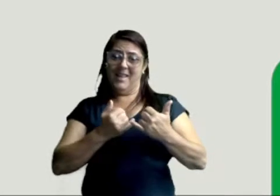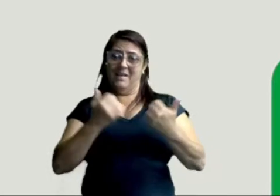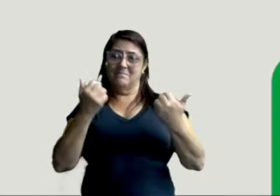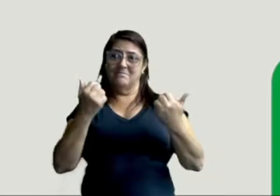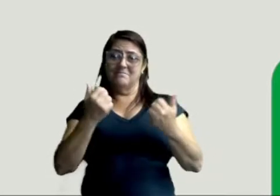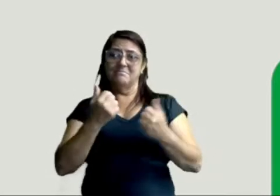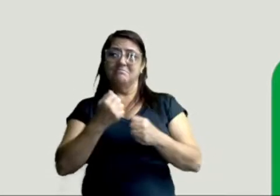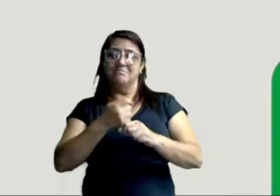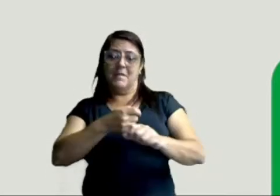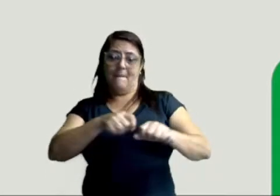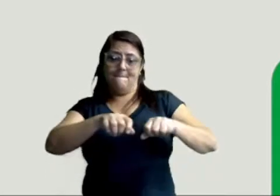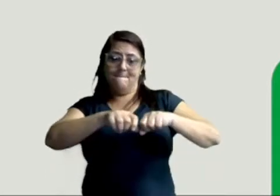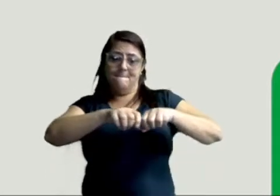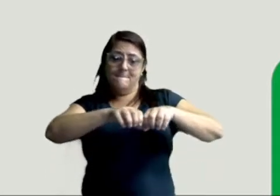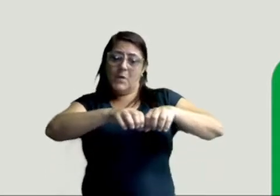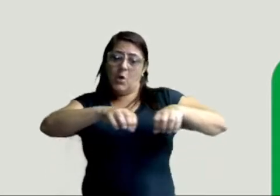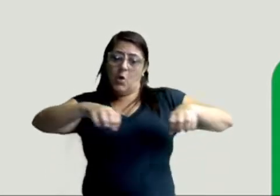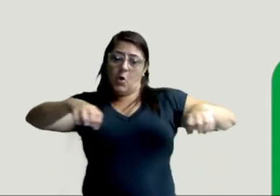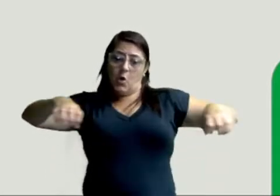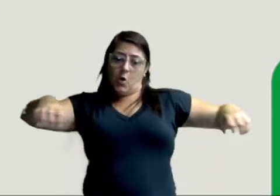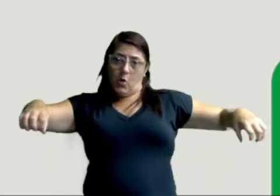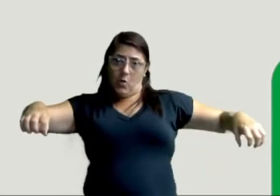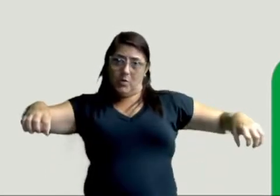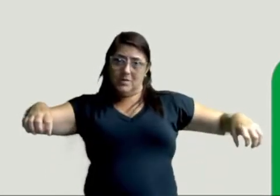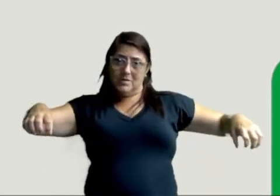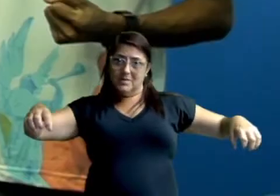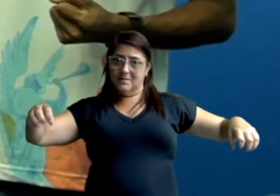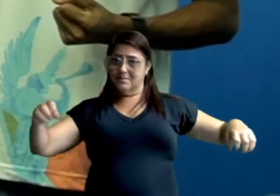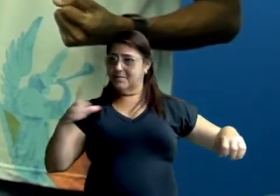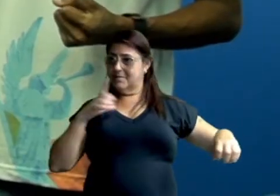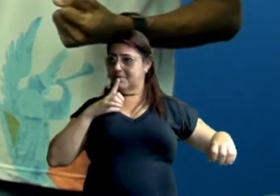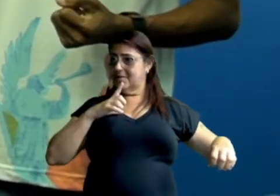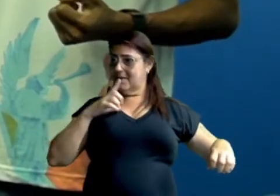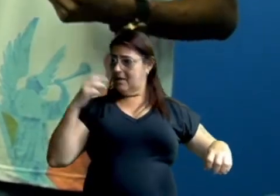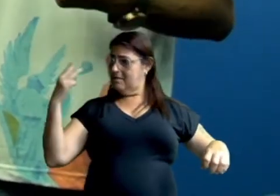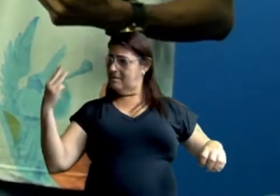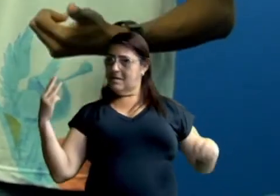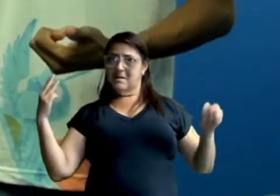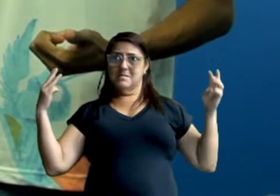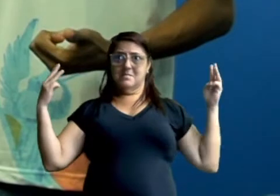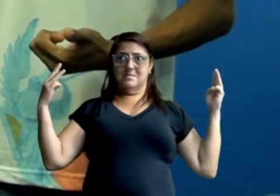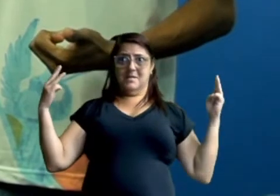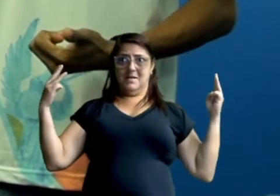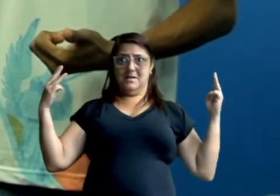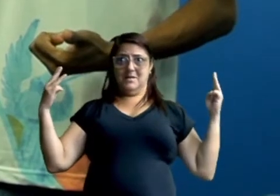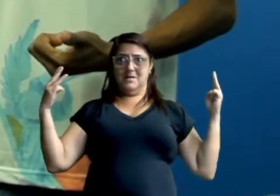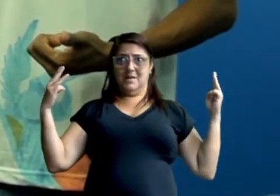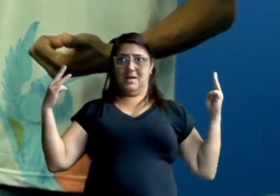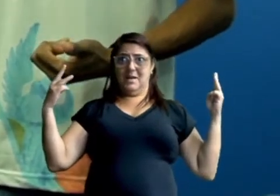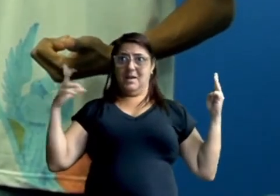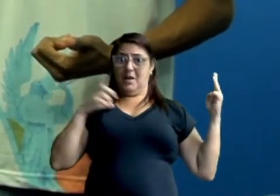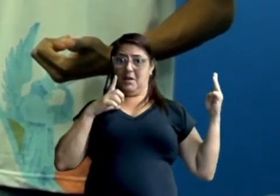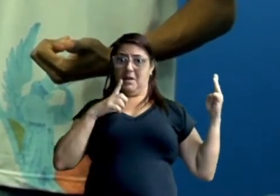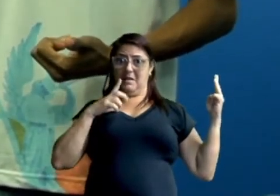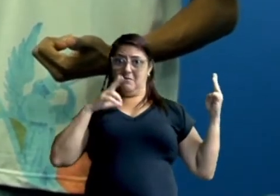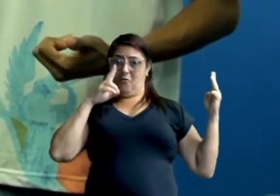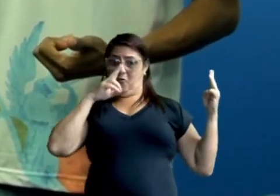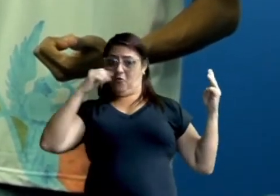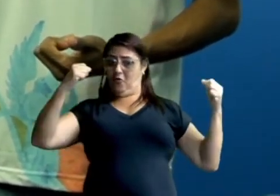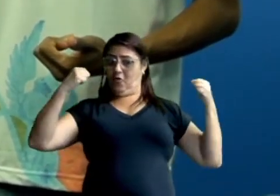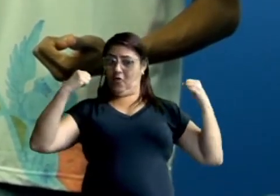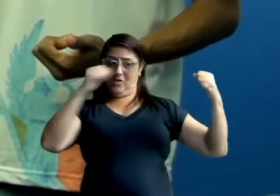guerra. Gente, quem tem a maior força, ganha. Sempre assim? É, sempre